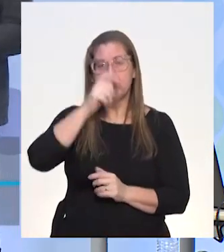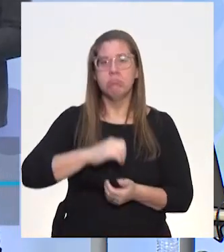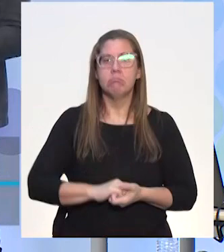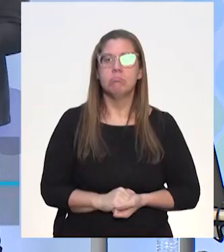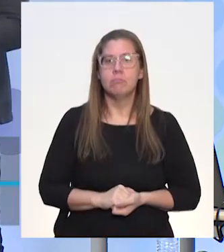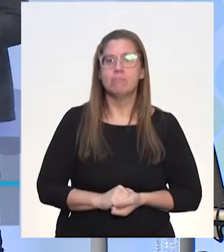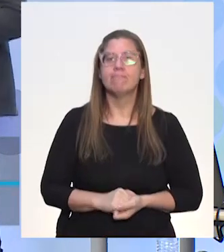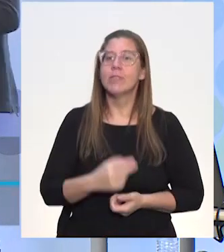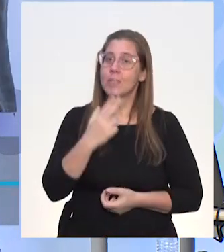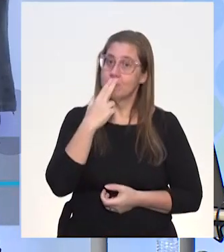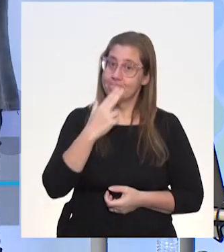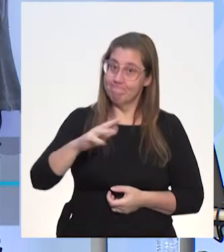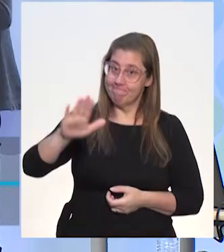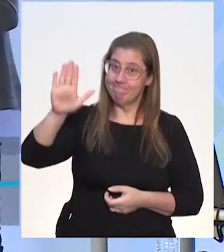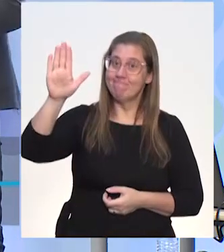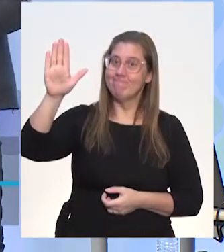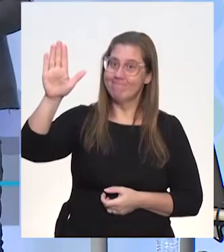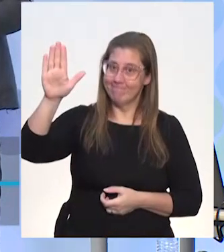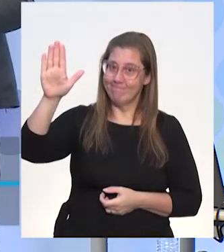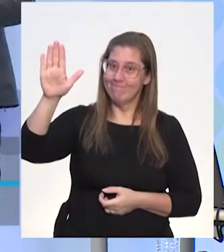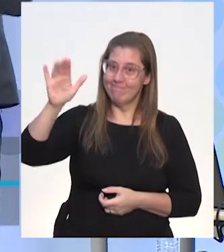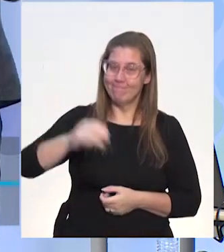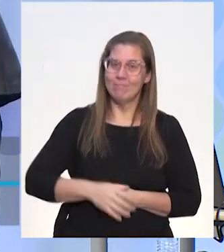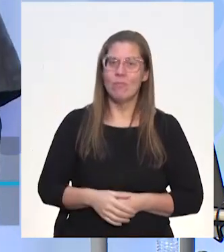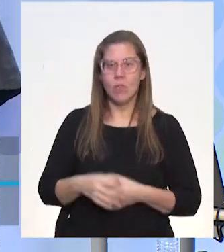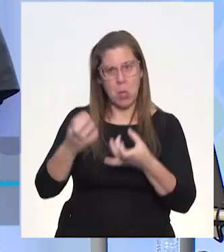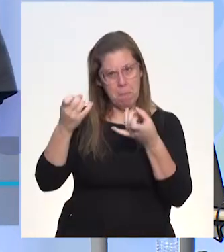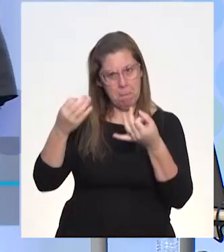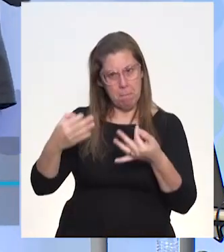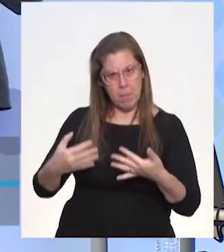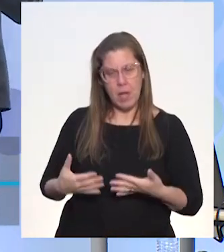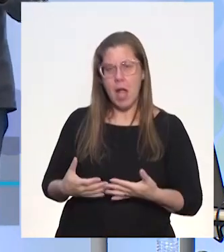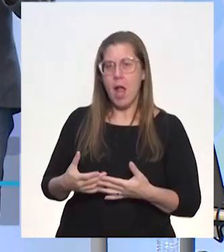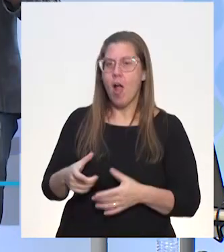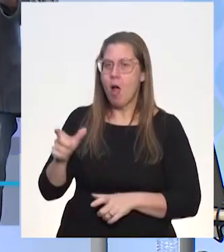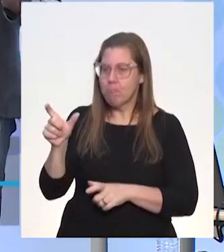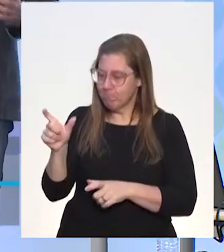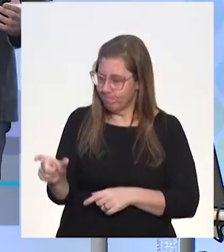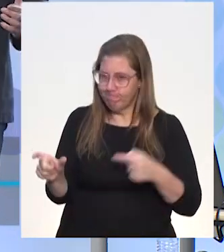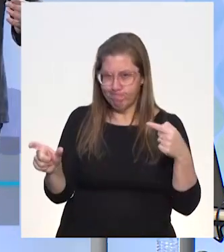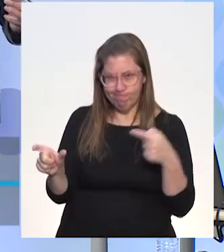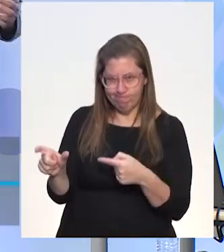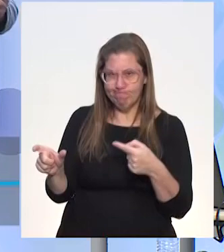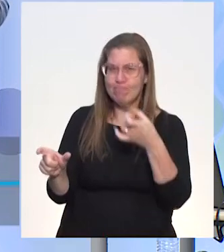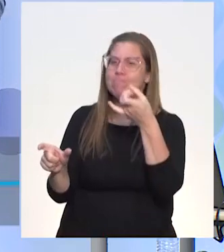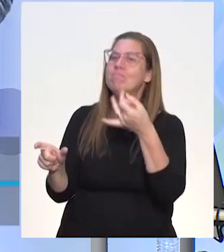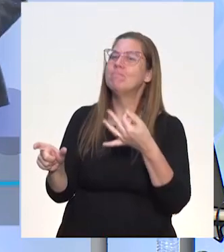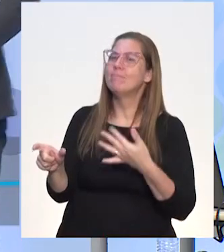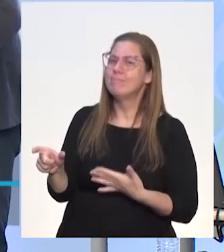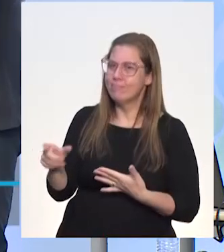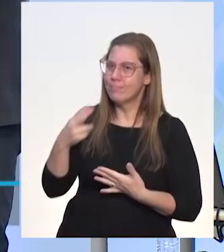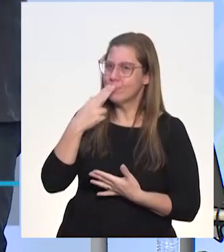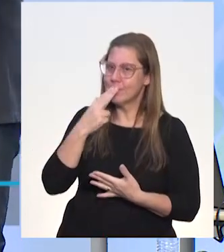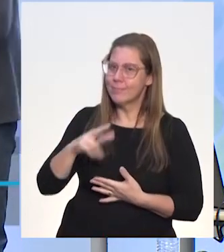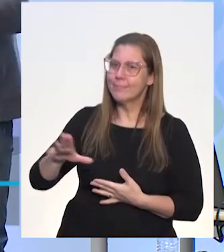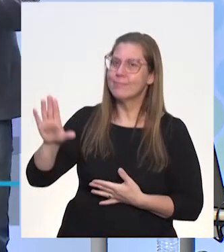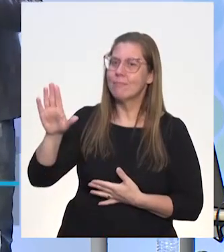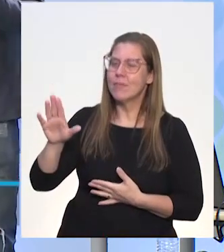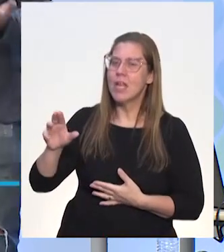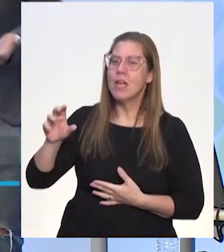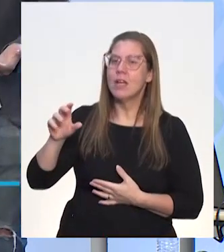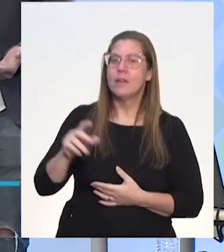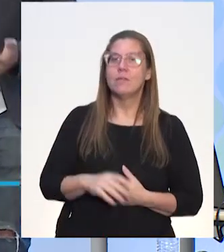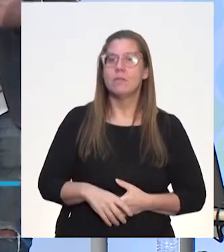no nazismo. É um personagem que a gente vai falar bastante, só queria deixar uma coisa bem claro. Nós temos